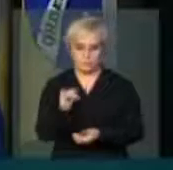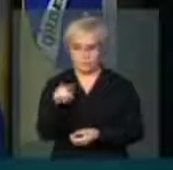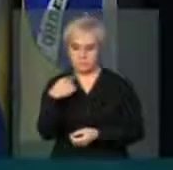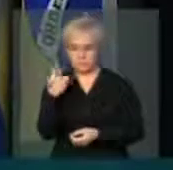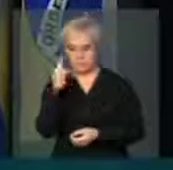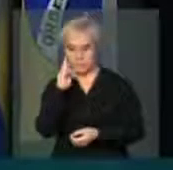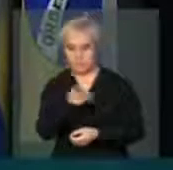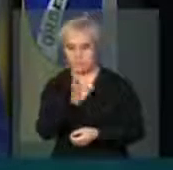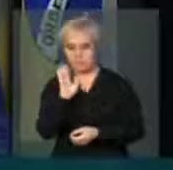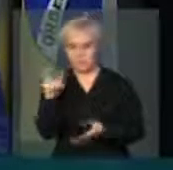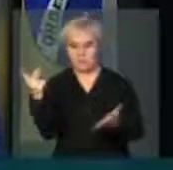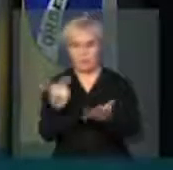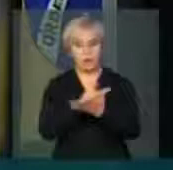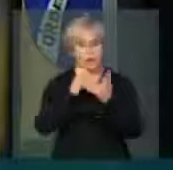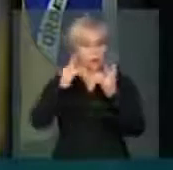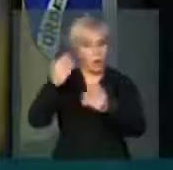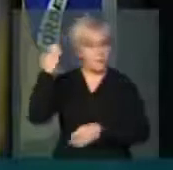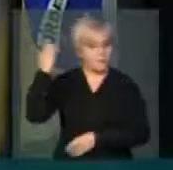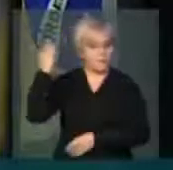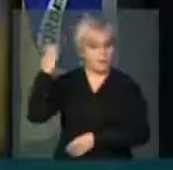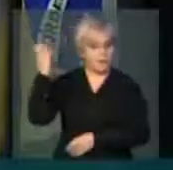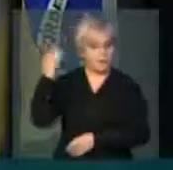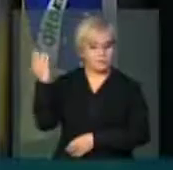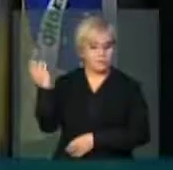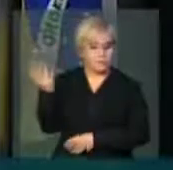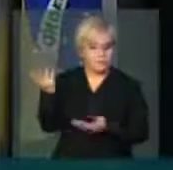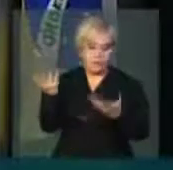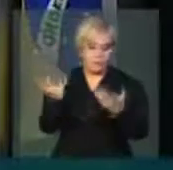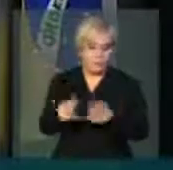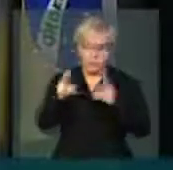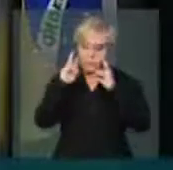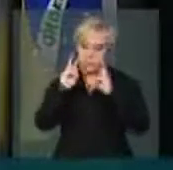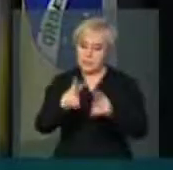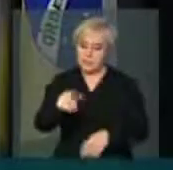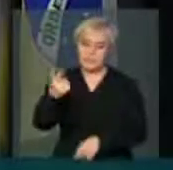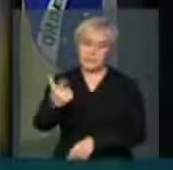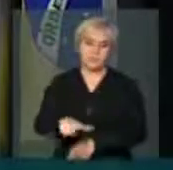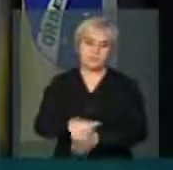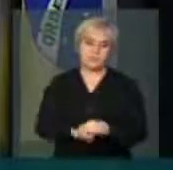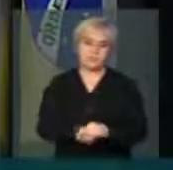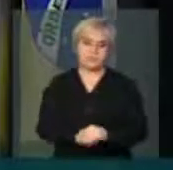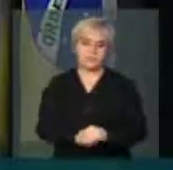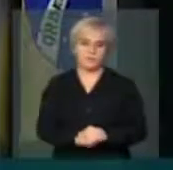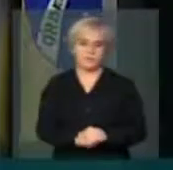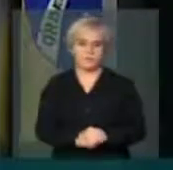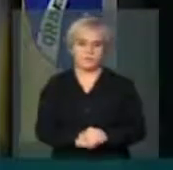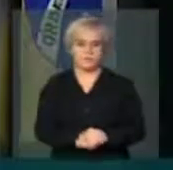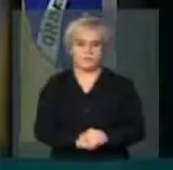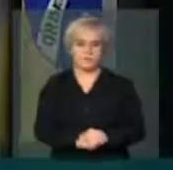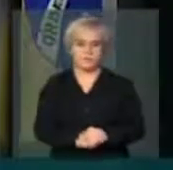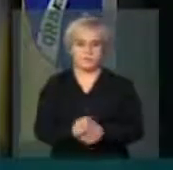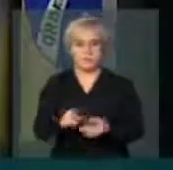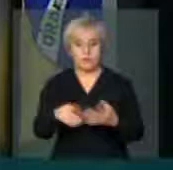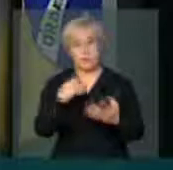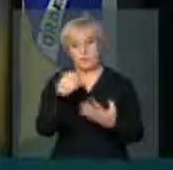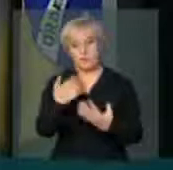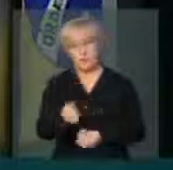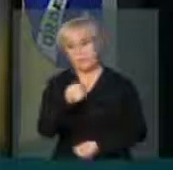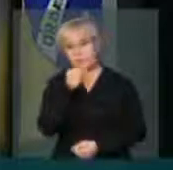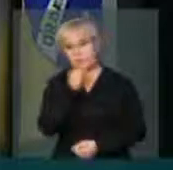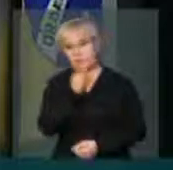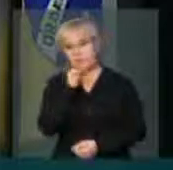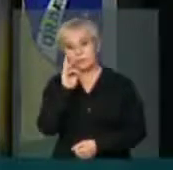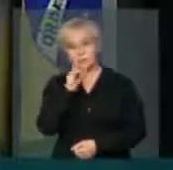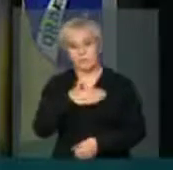filme antes e que não vale a pena ver de novo, se estende para onde quer que a gente olhe. Vejamos